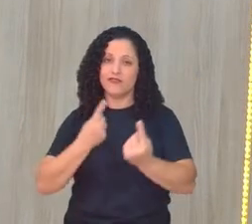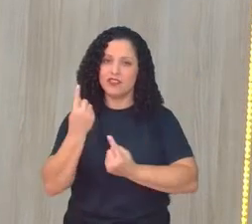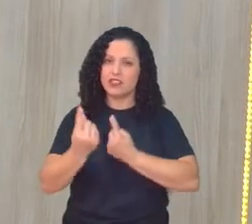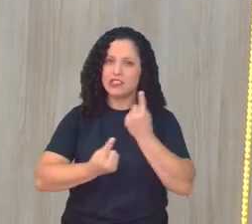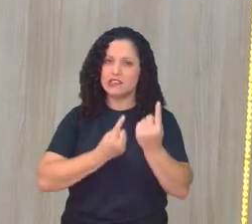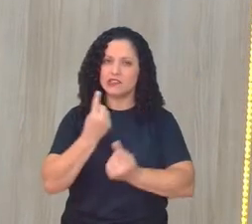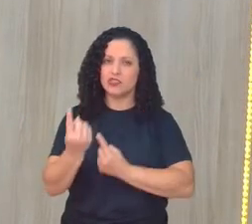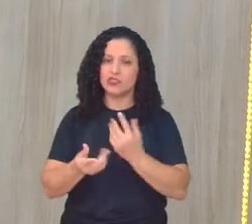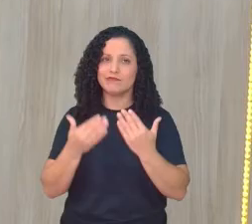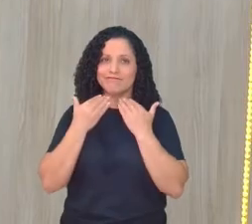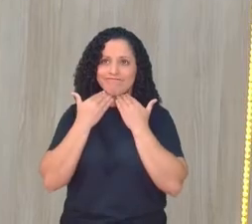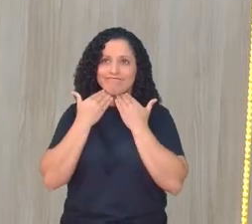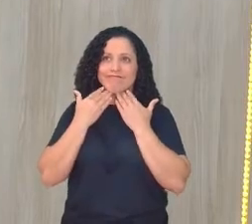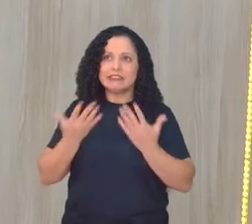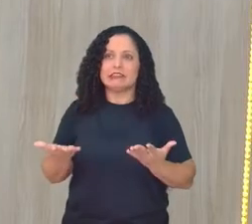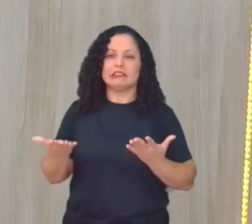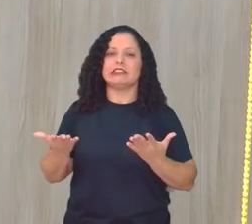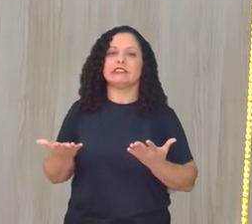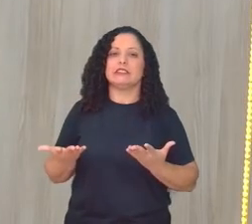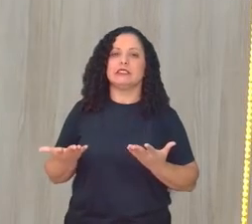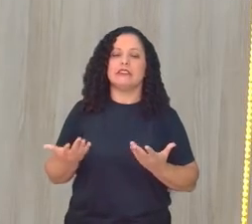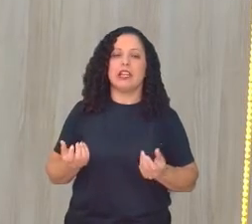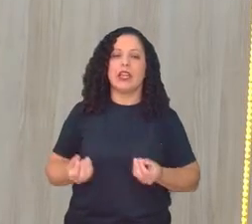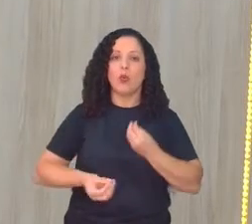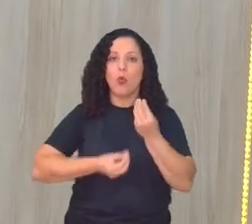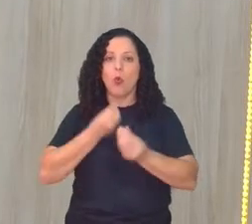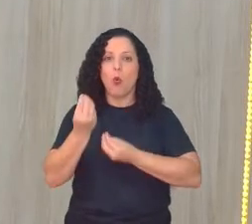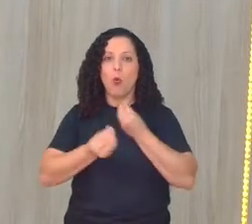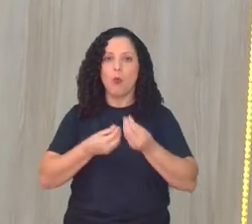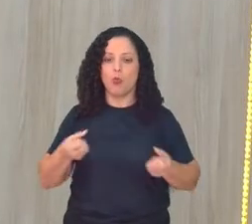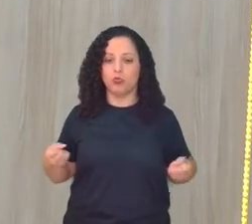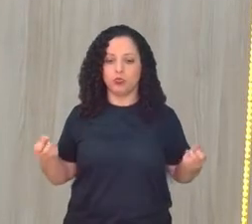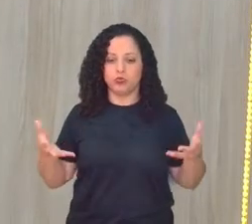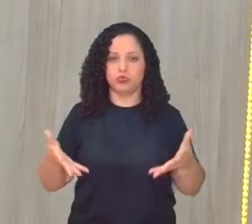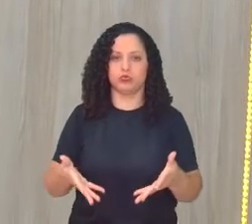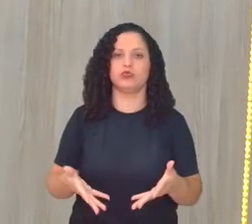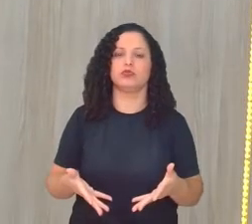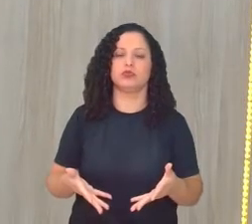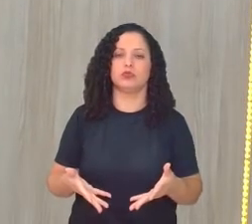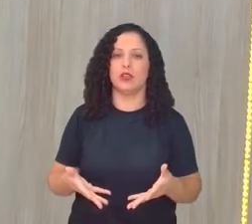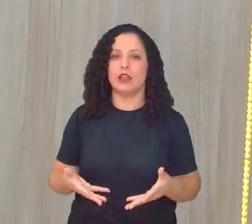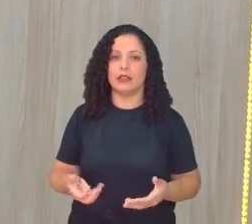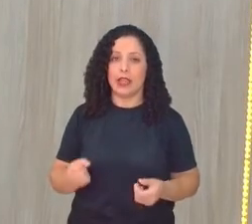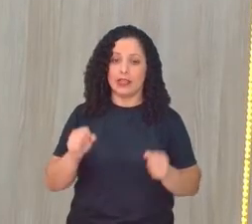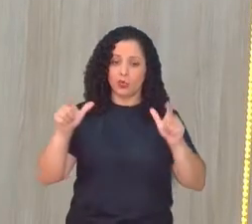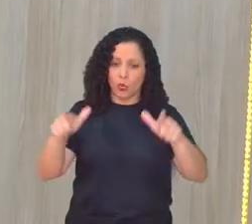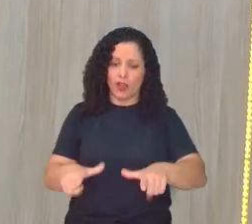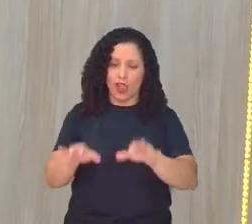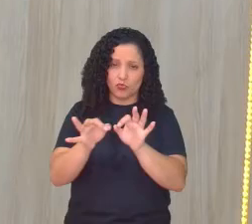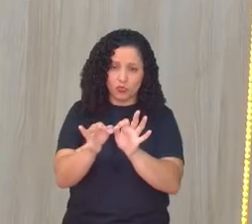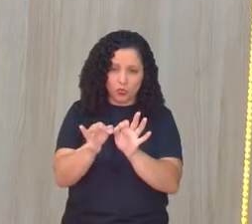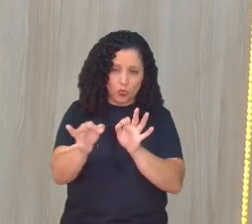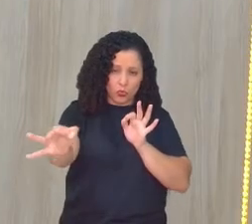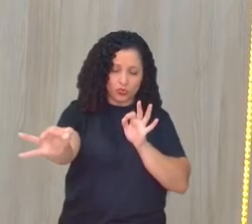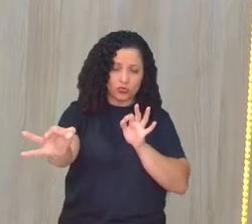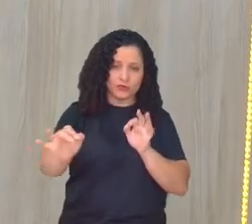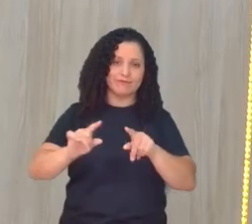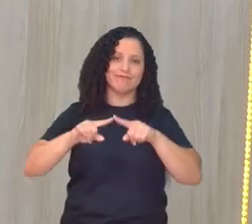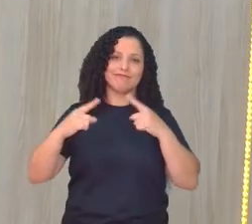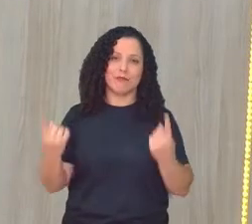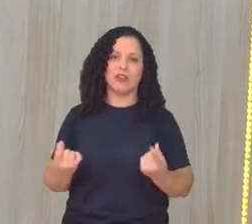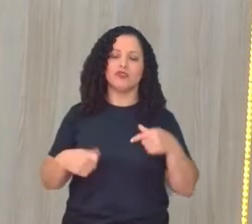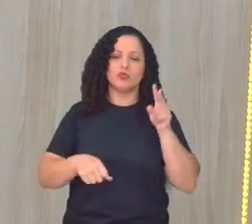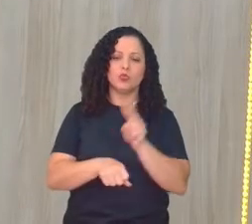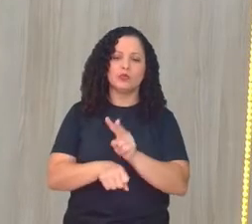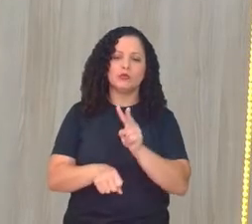do Pois nosso é, grau de atuação, né, professor Gilson? Por estar exatamente. em zonas mais distantes, mas a gente se importar, a gente